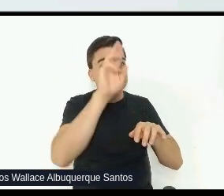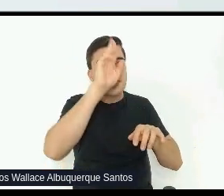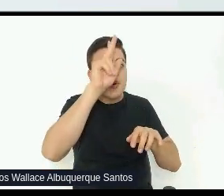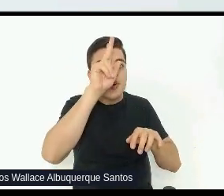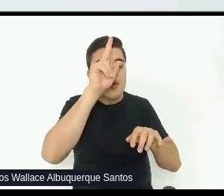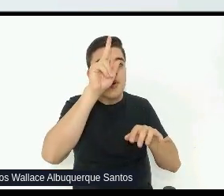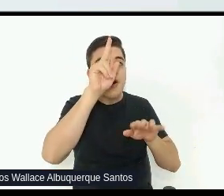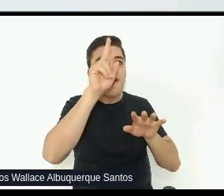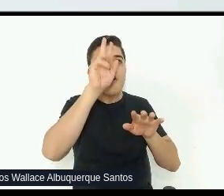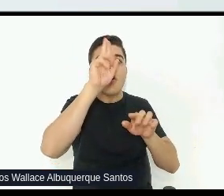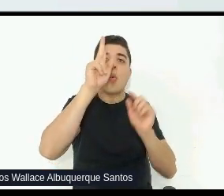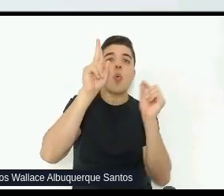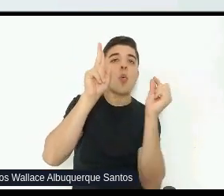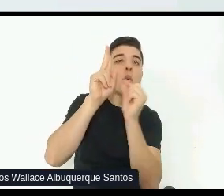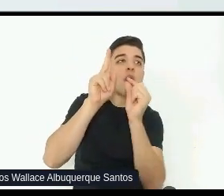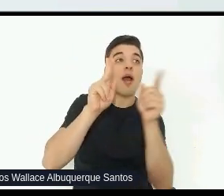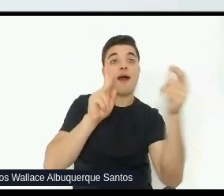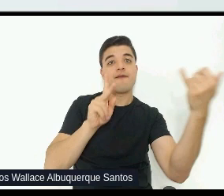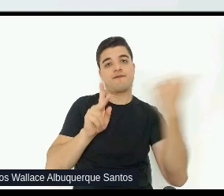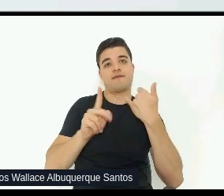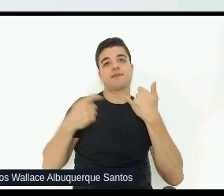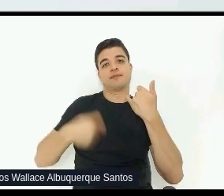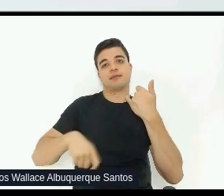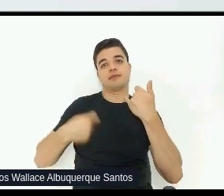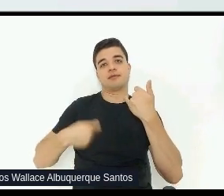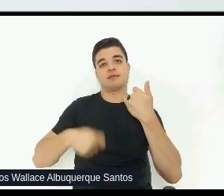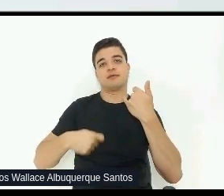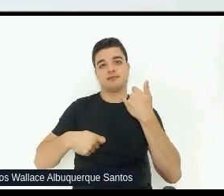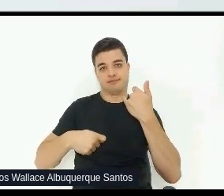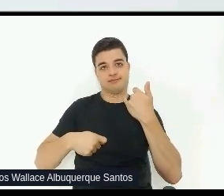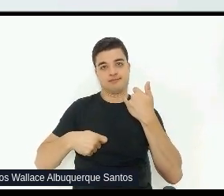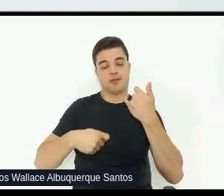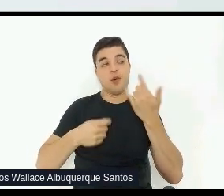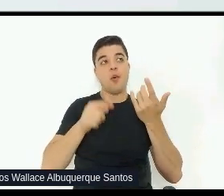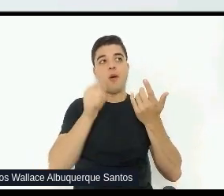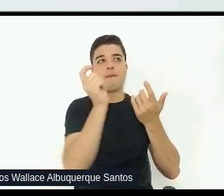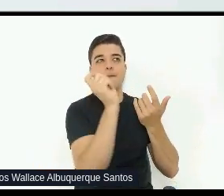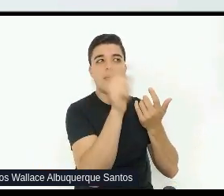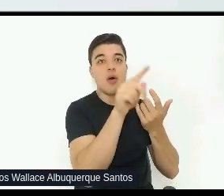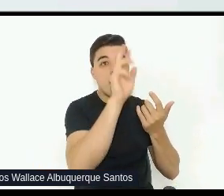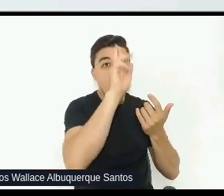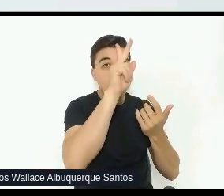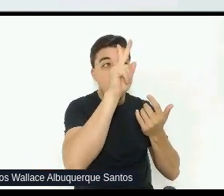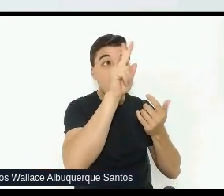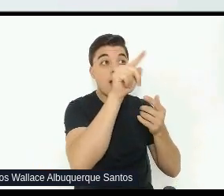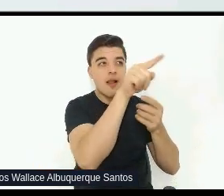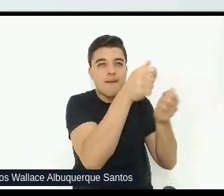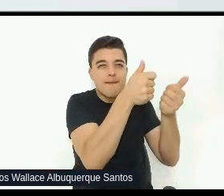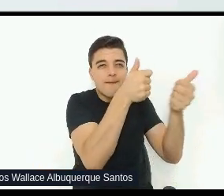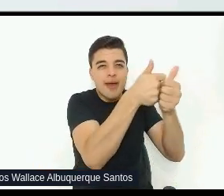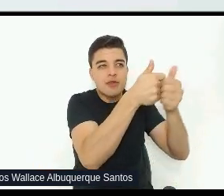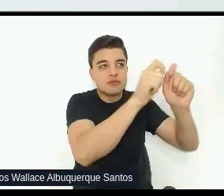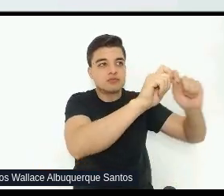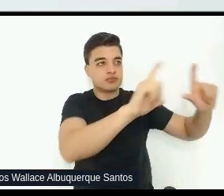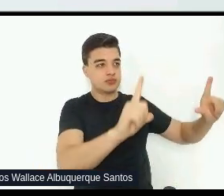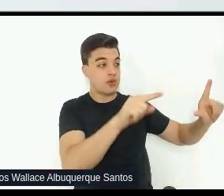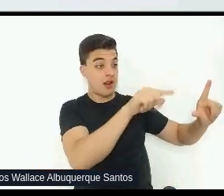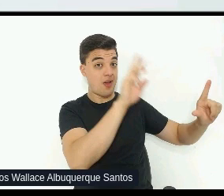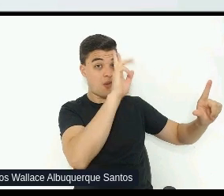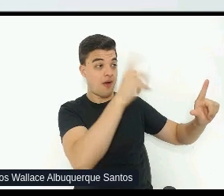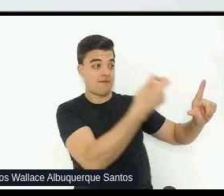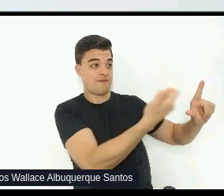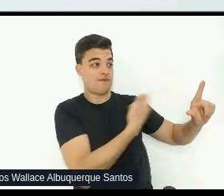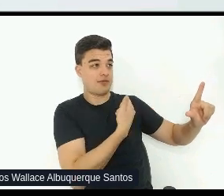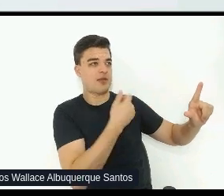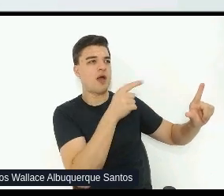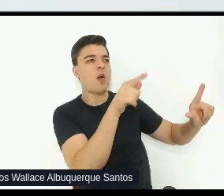Essa informação do erro precisa estar próxima do erro, então a gente não adianta eu errar ali e colocar o erro lá em cima, lá no header da página. Eu